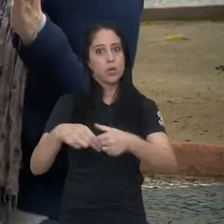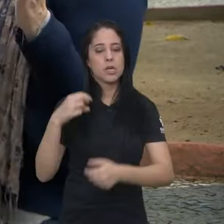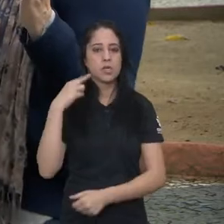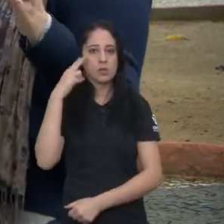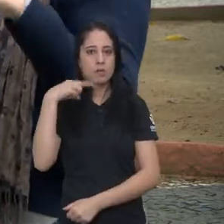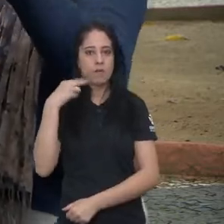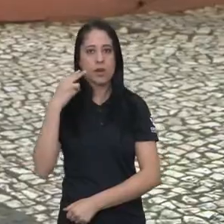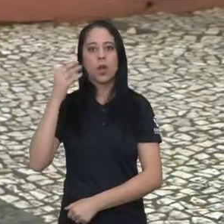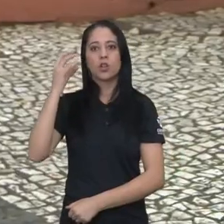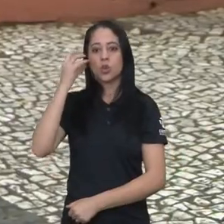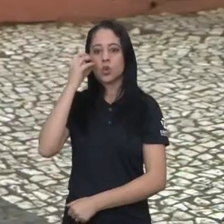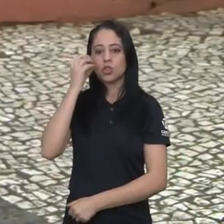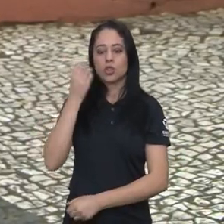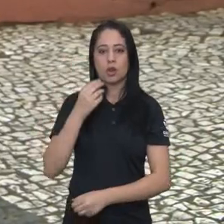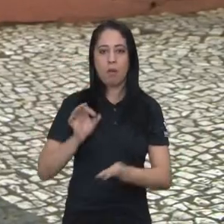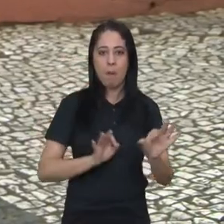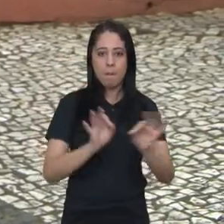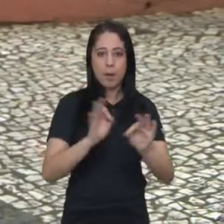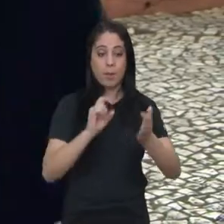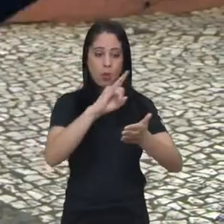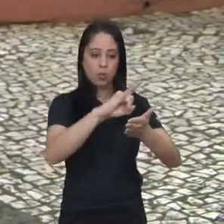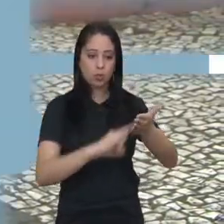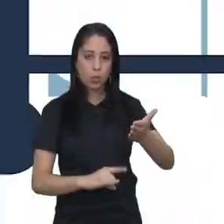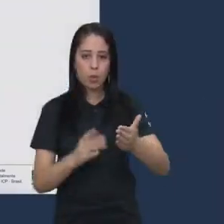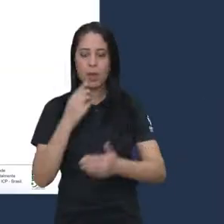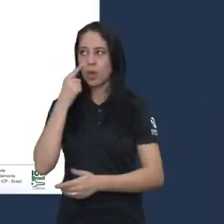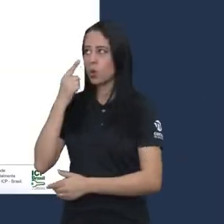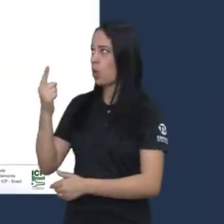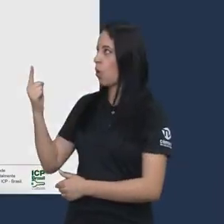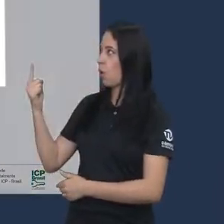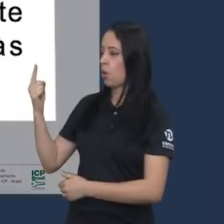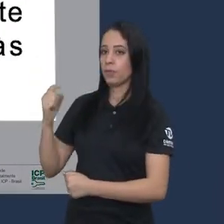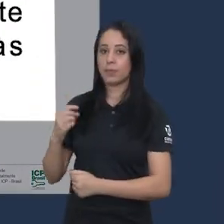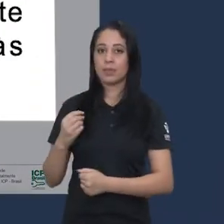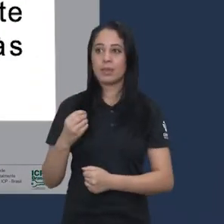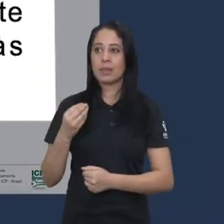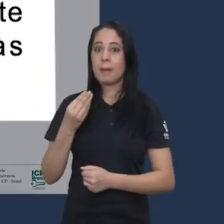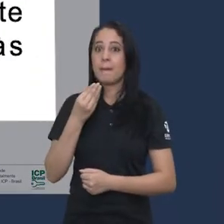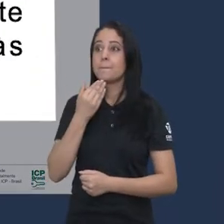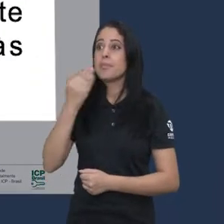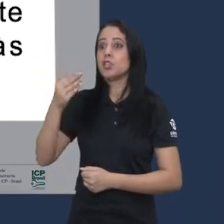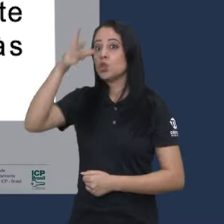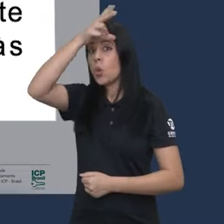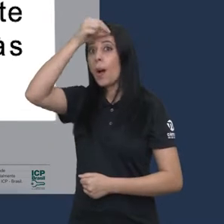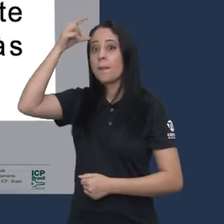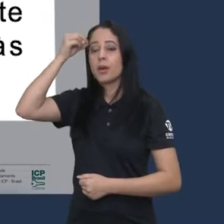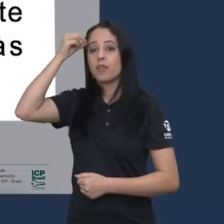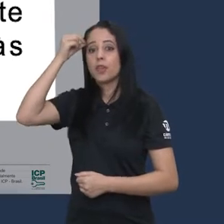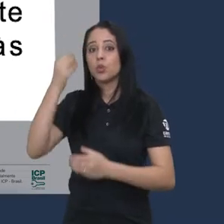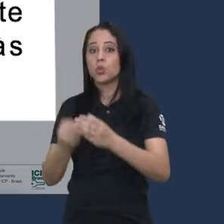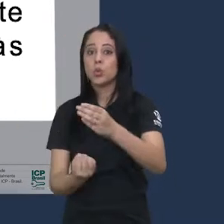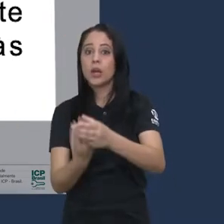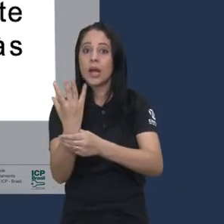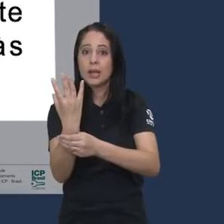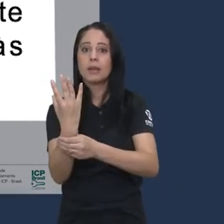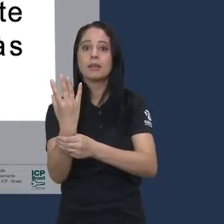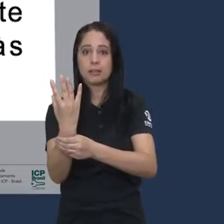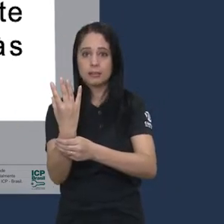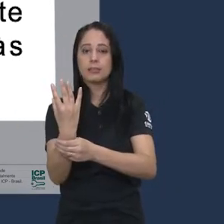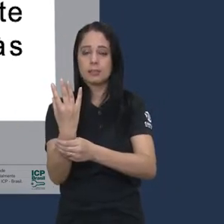antiga da categoria a vereadora Juliana Fraga fez um requerimento à prefeitura solicitando que o município